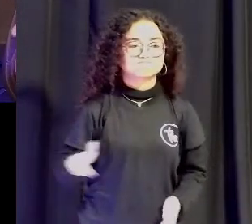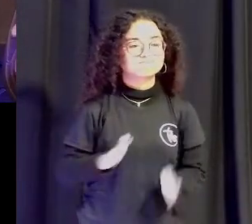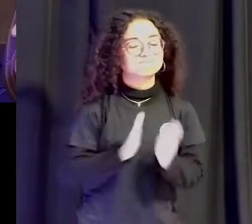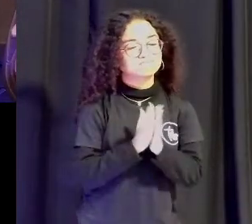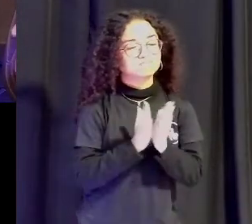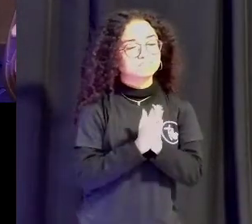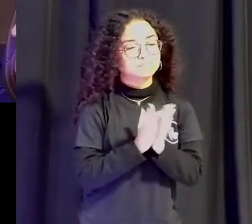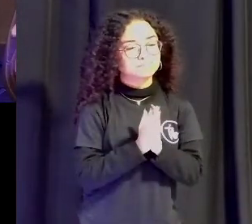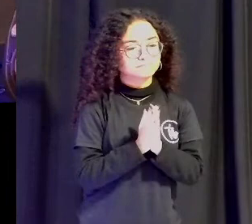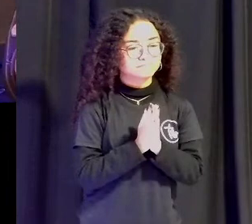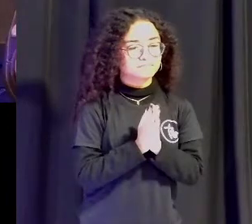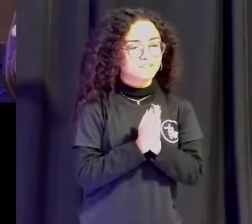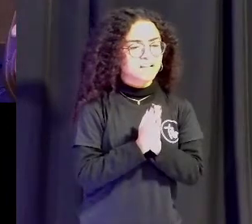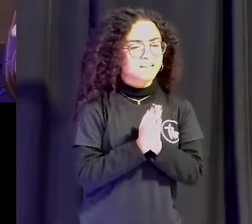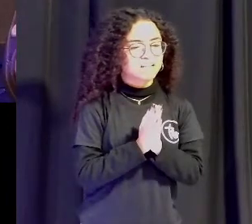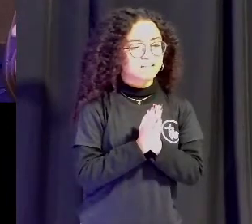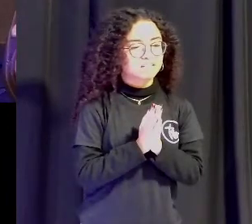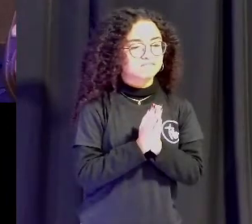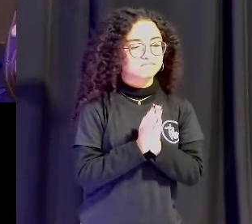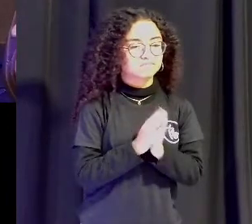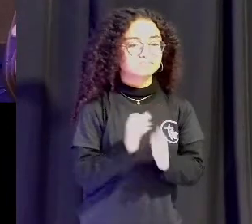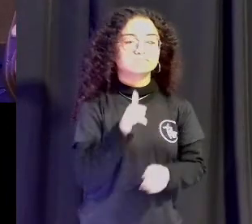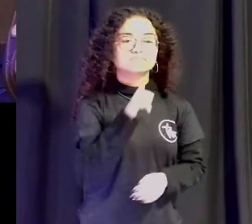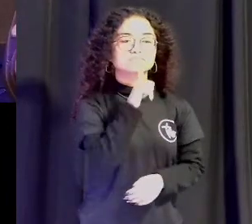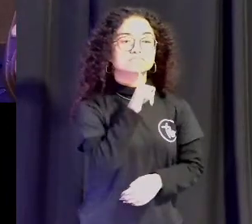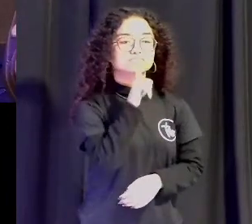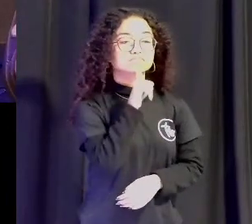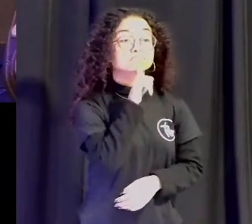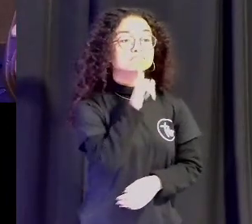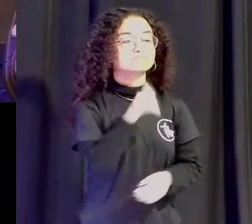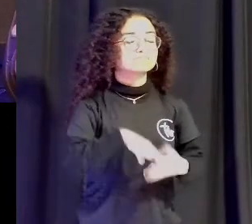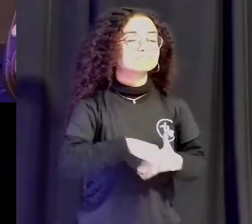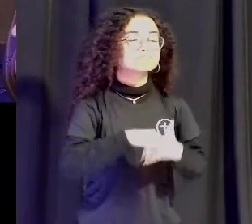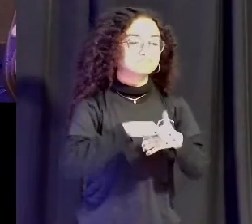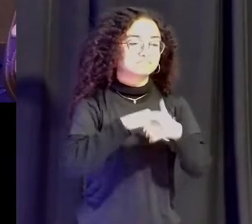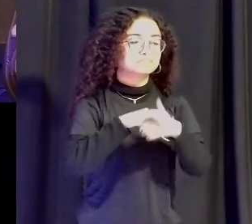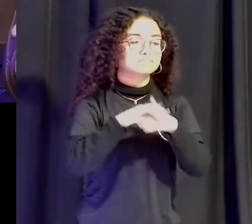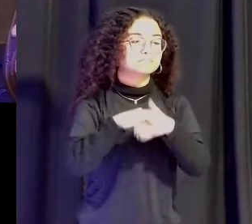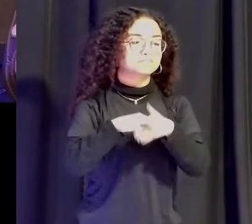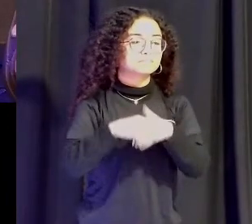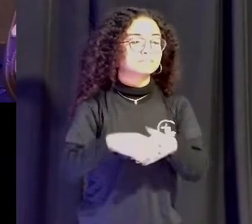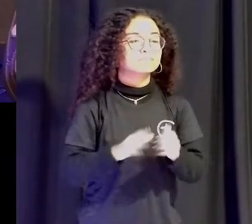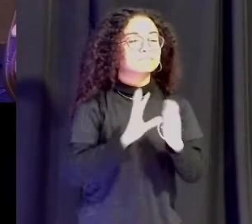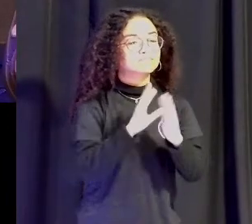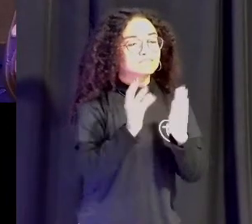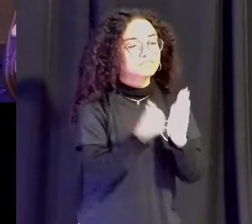A liderança de uma igreja de Cristo deve orar.